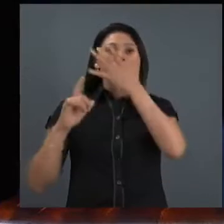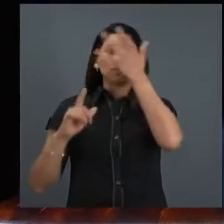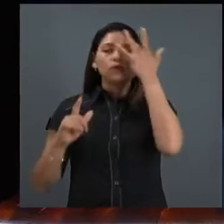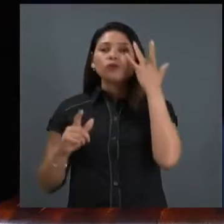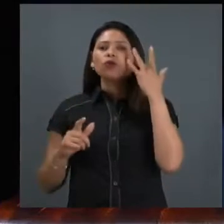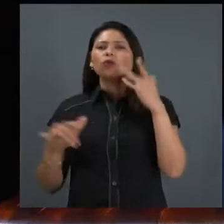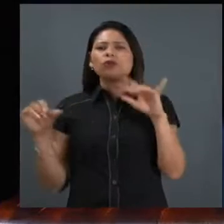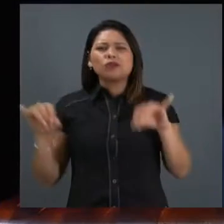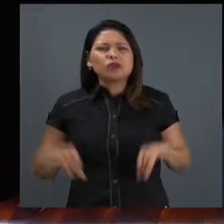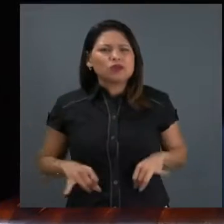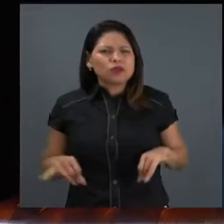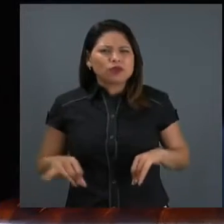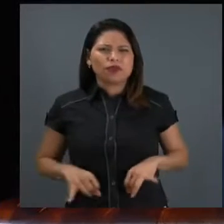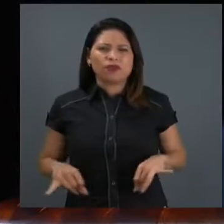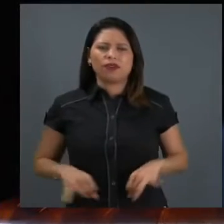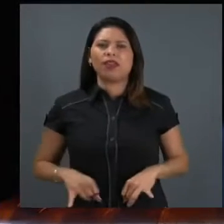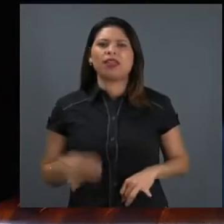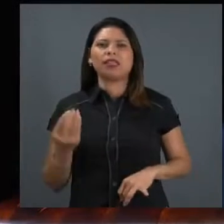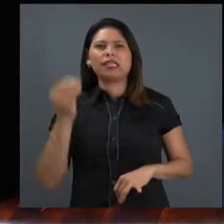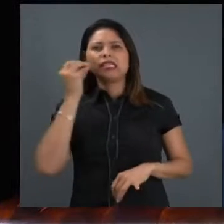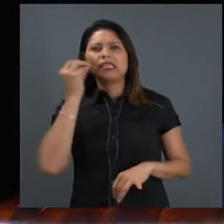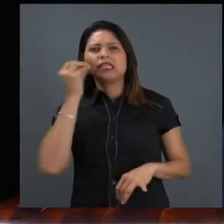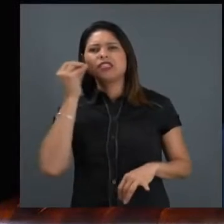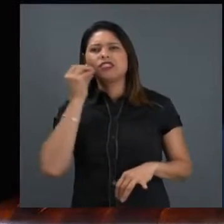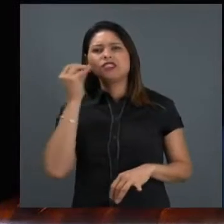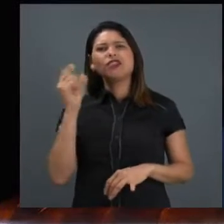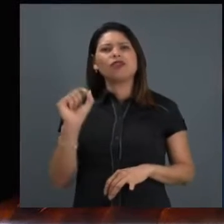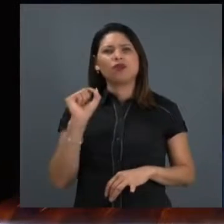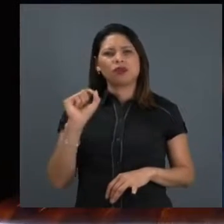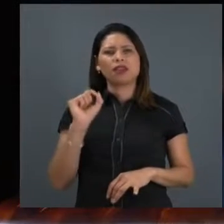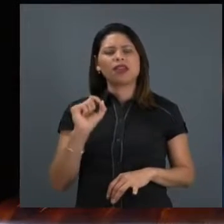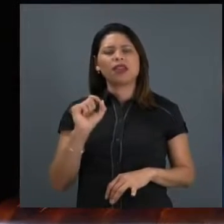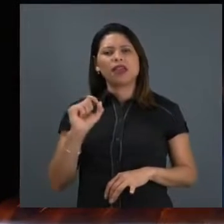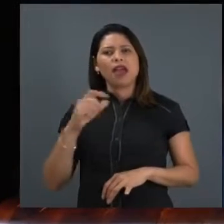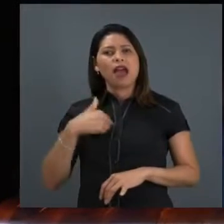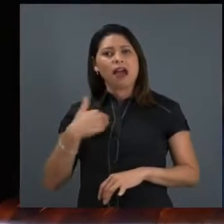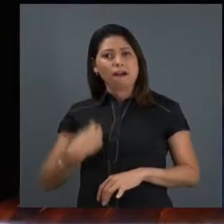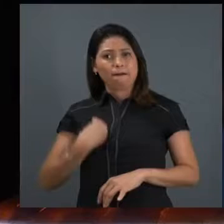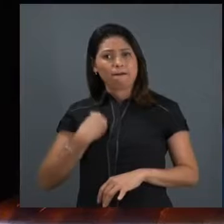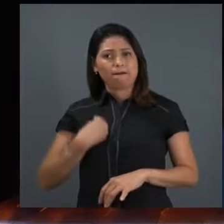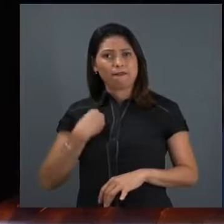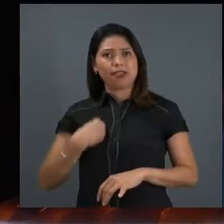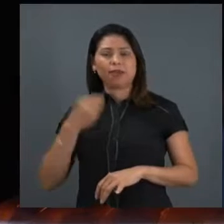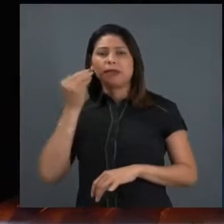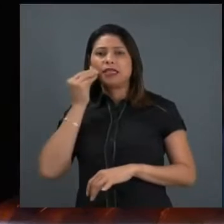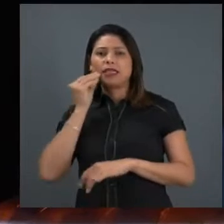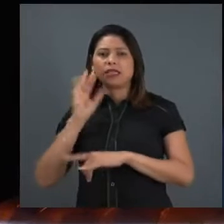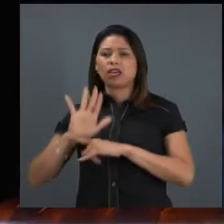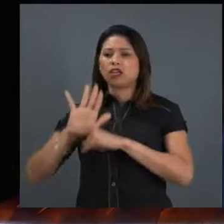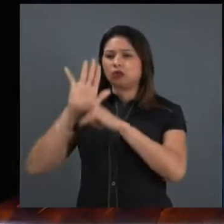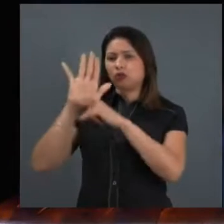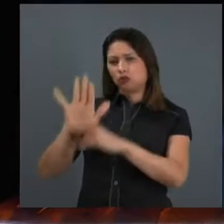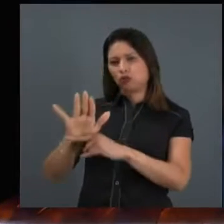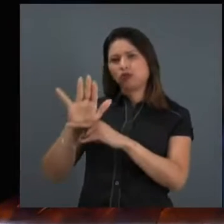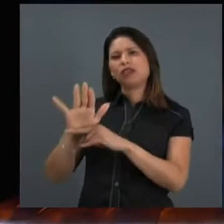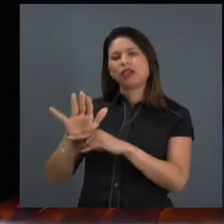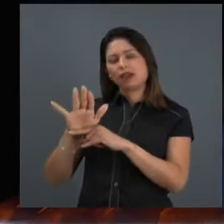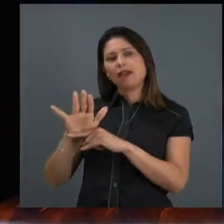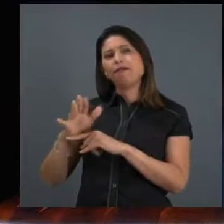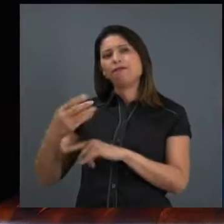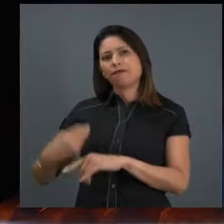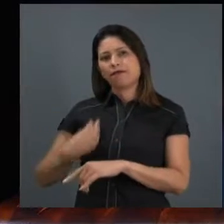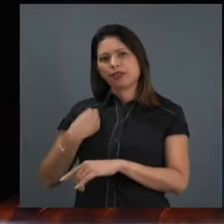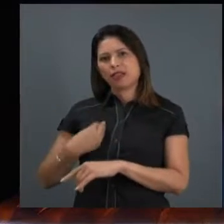próprias vidas para resgatar outros da tragédia. E alguns desses morreram, esses heróis.